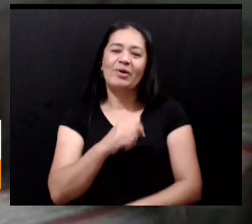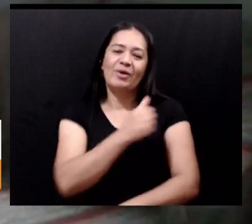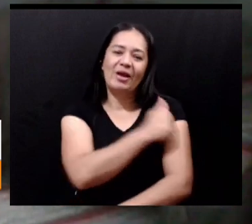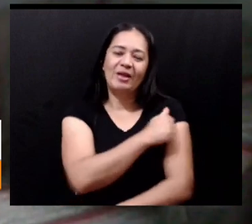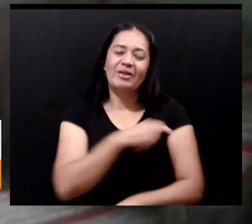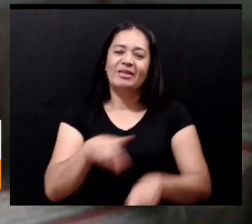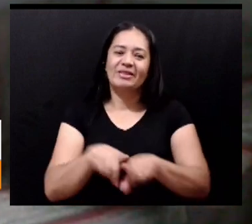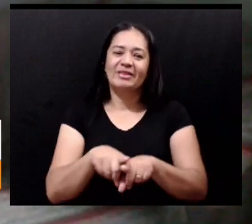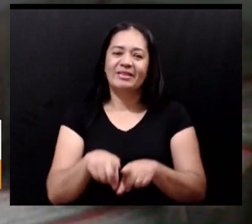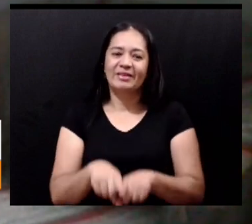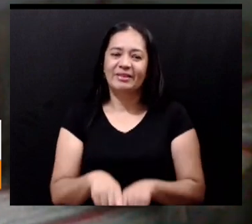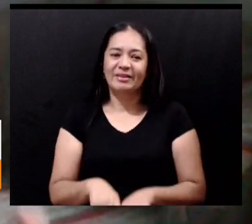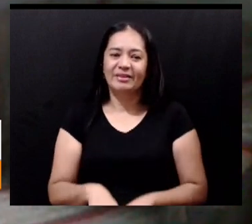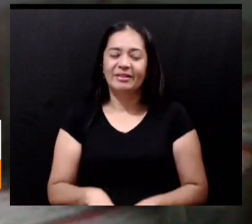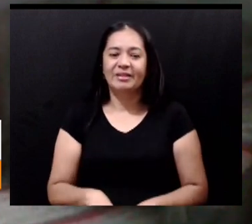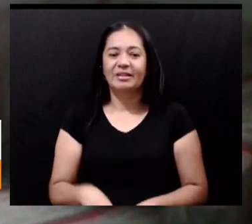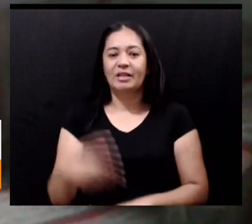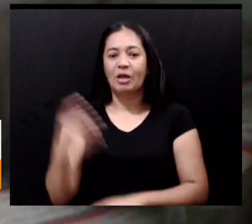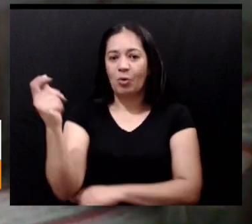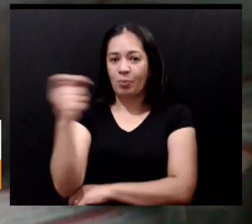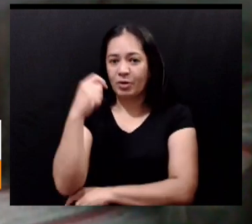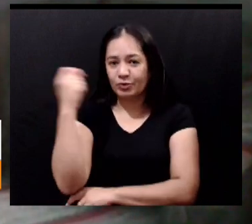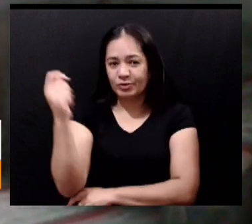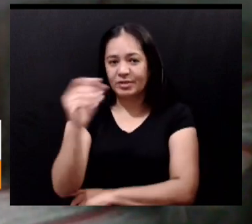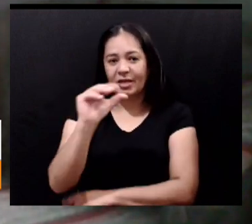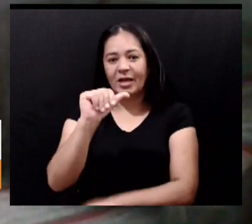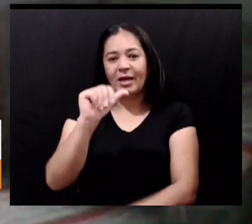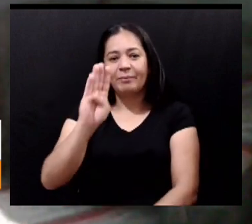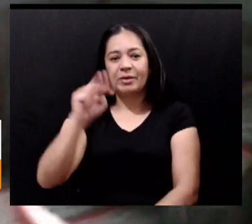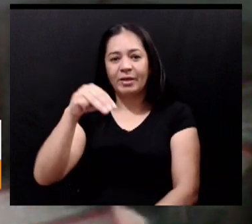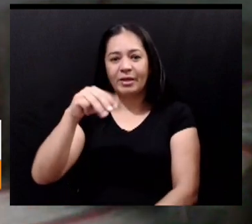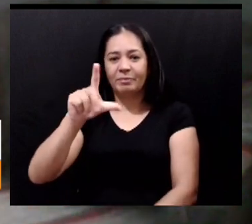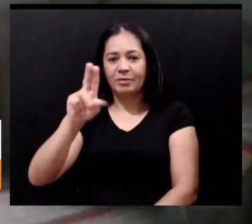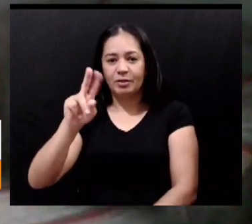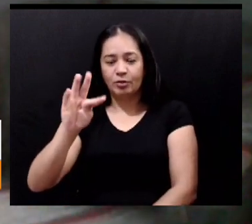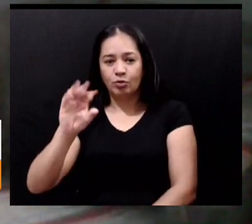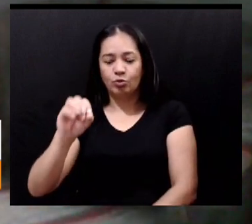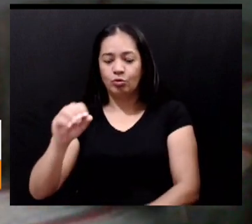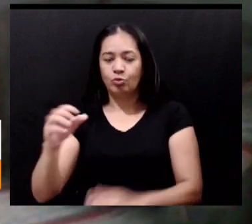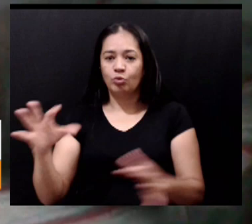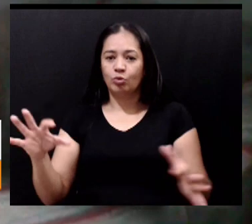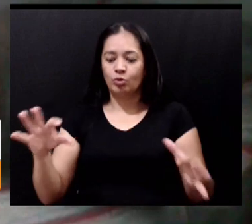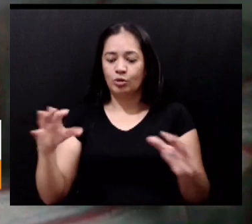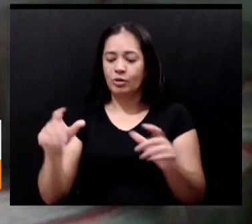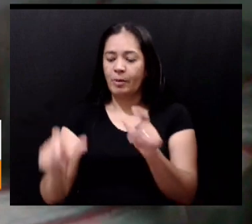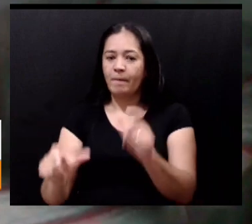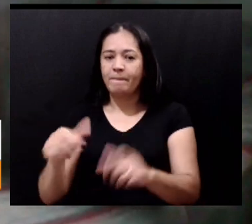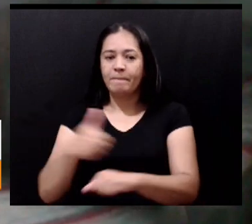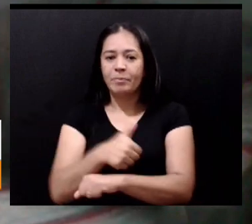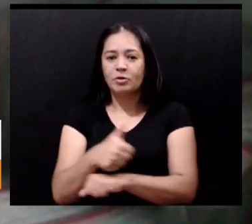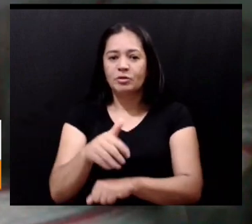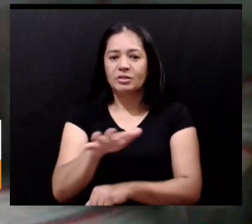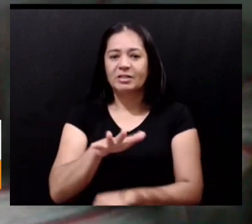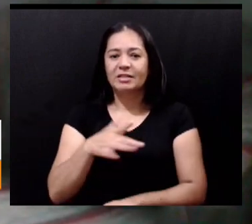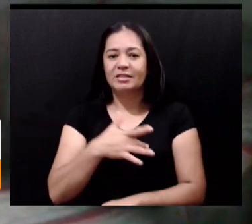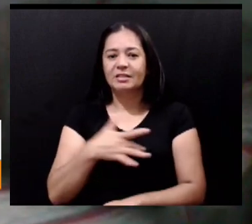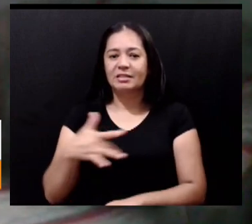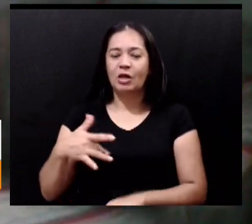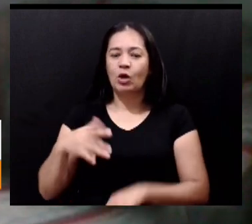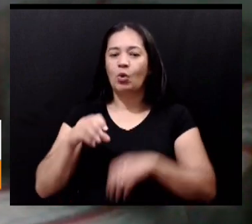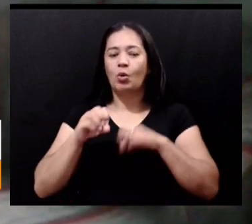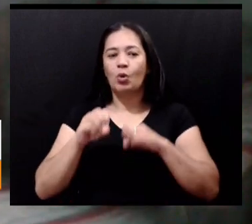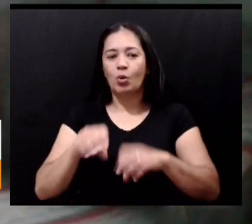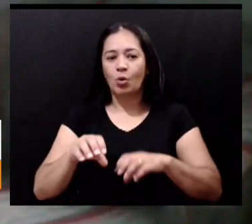é uma associação que reúne profissionais da área de saúde, educação, da área